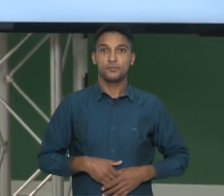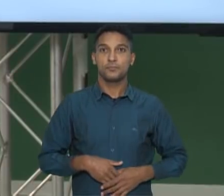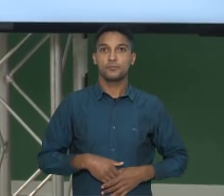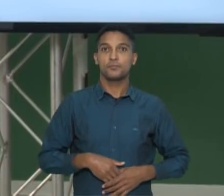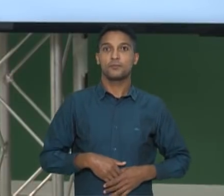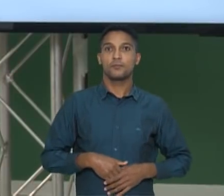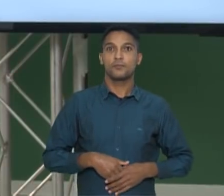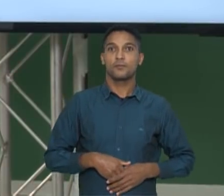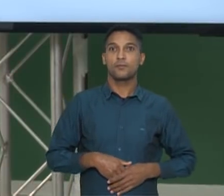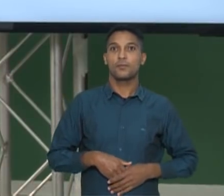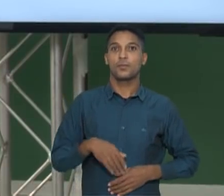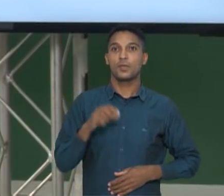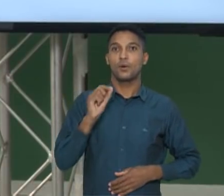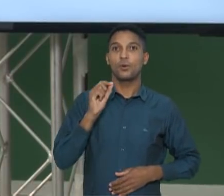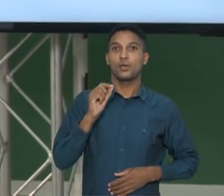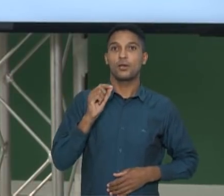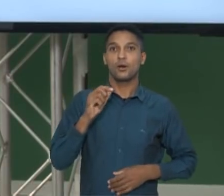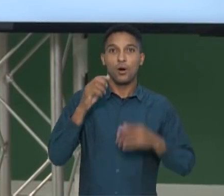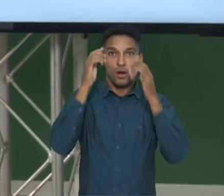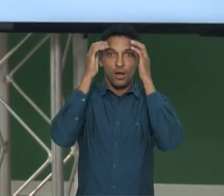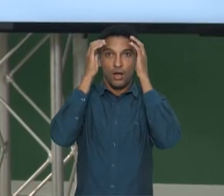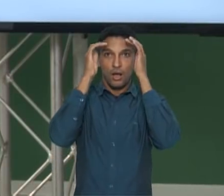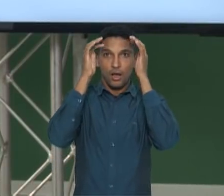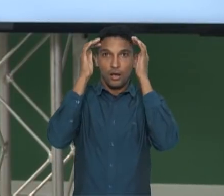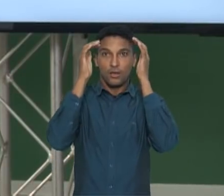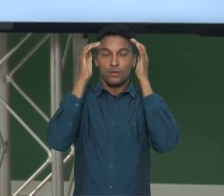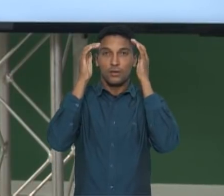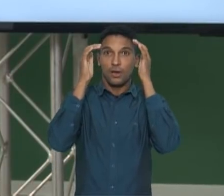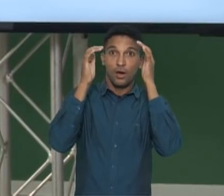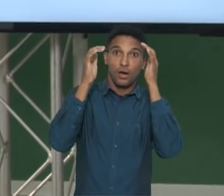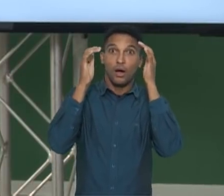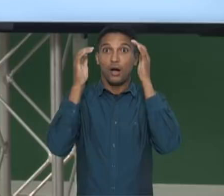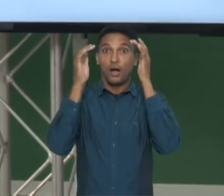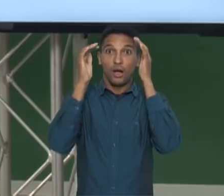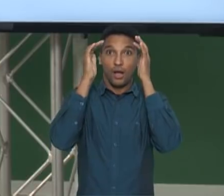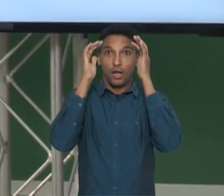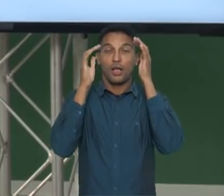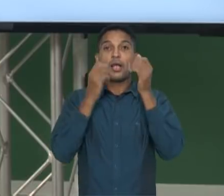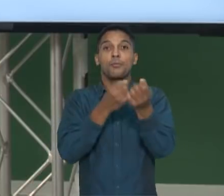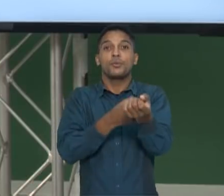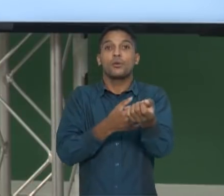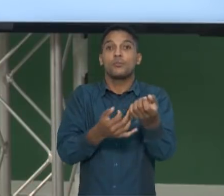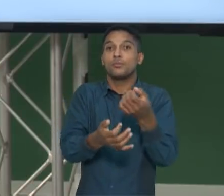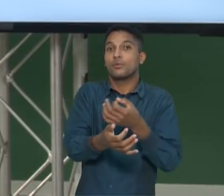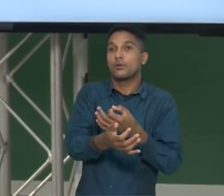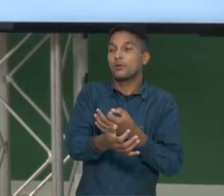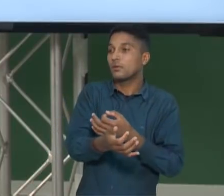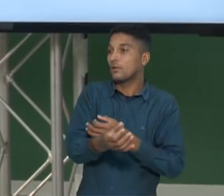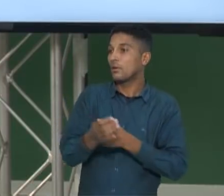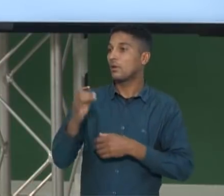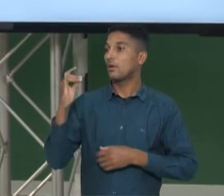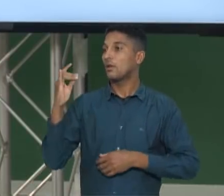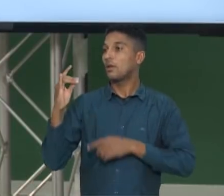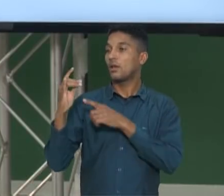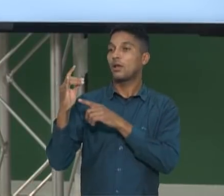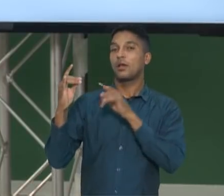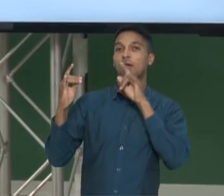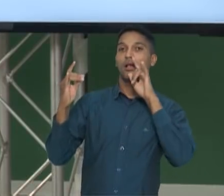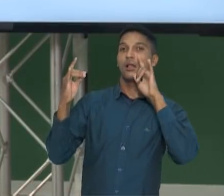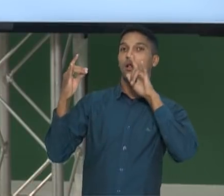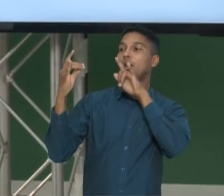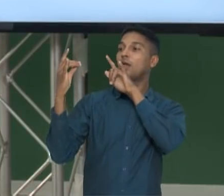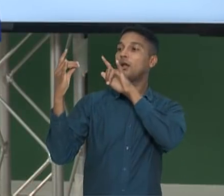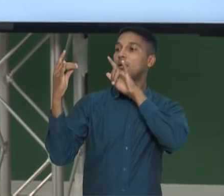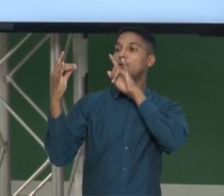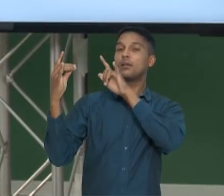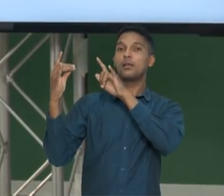ali, provoca um certo desequilíbrio emocional nela, né, pelo fato dela perceber que aquela paixão não vai durar muito tempo, porque o cachorro vai ter que